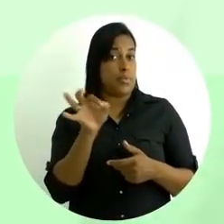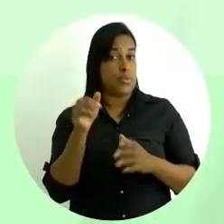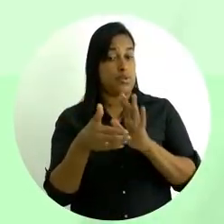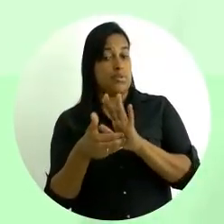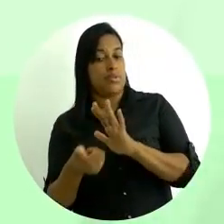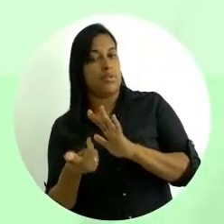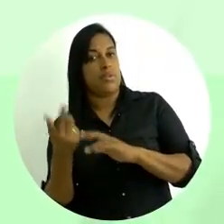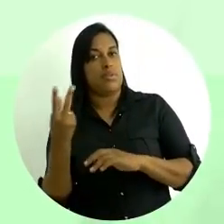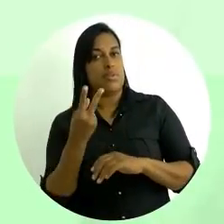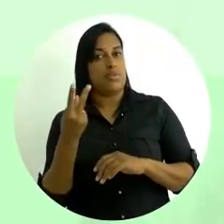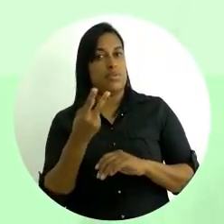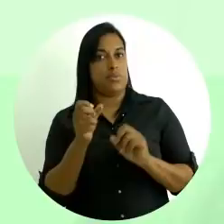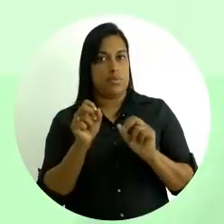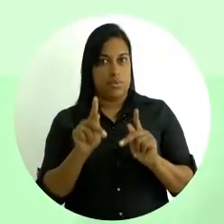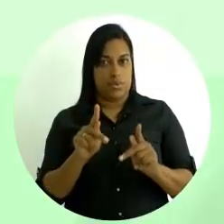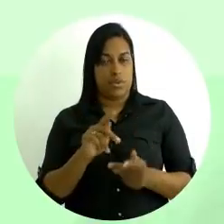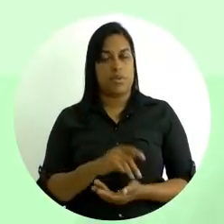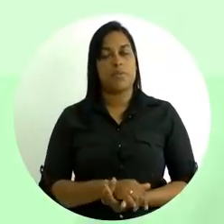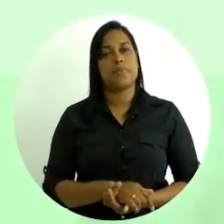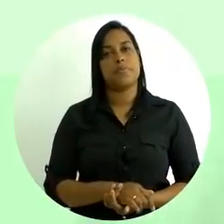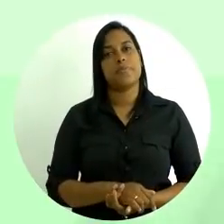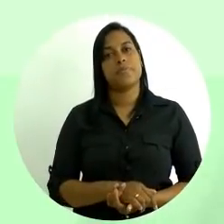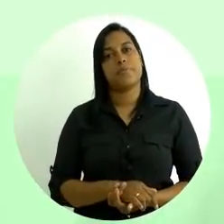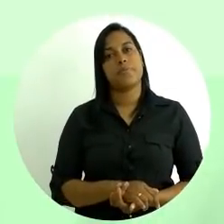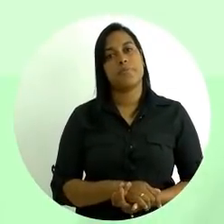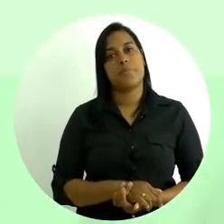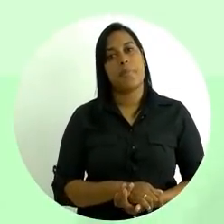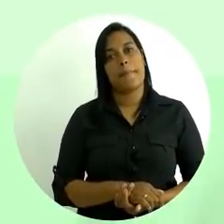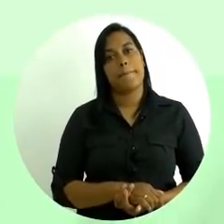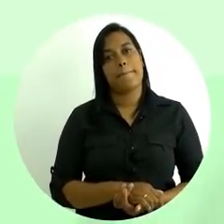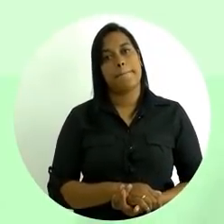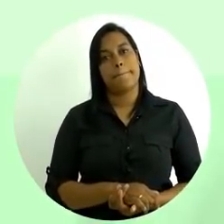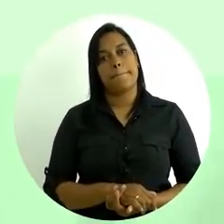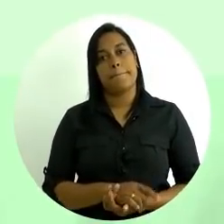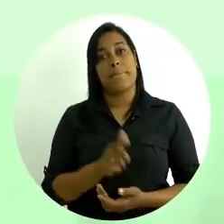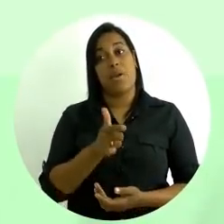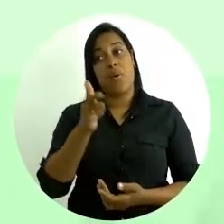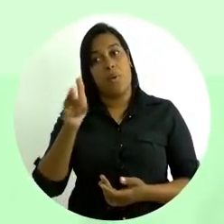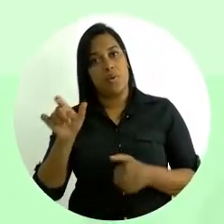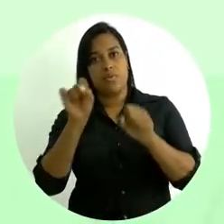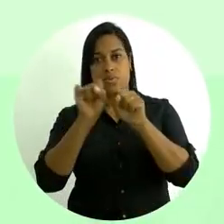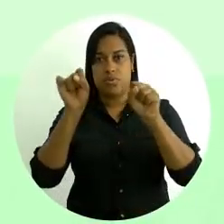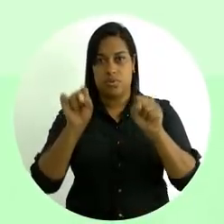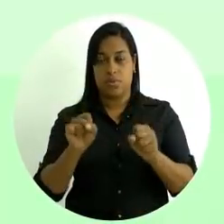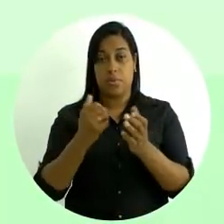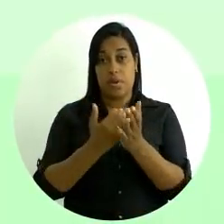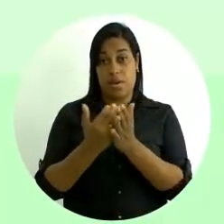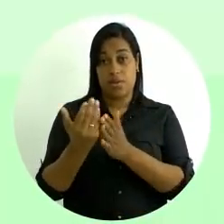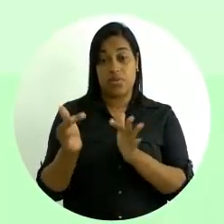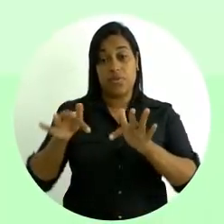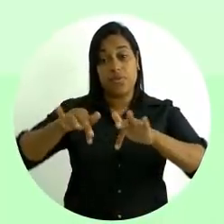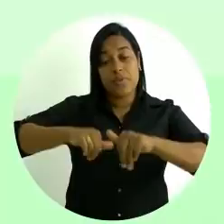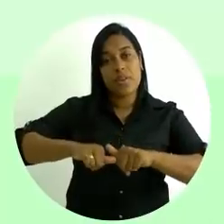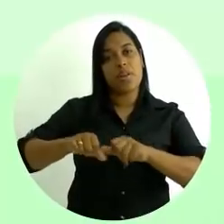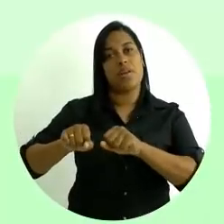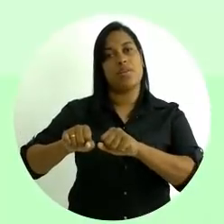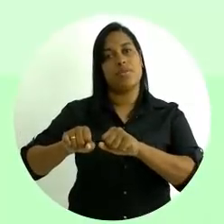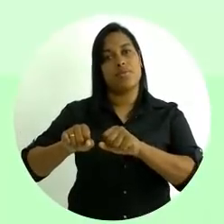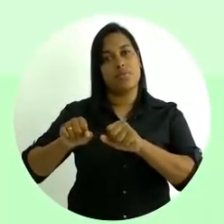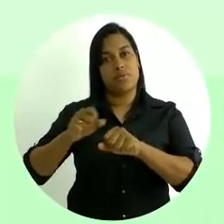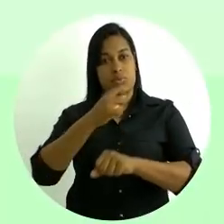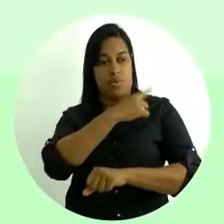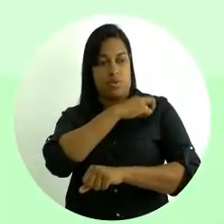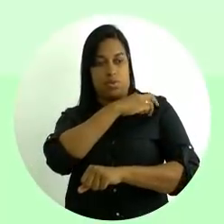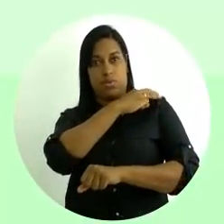retirado dessas duas cargas horárias, tá bom? Bom, aí a partir daí ele vai para o outro sistema, anos finais do